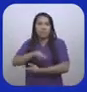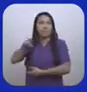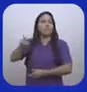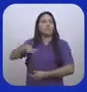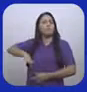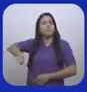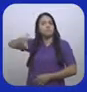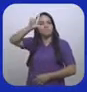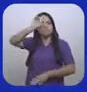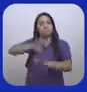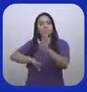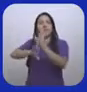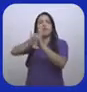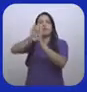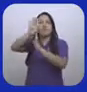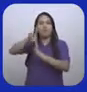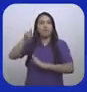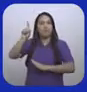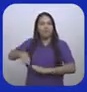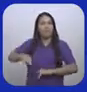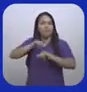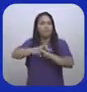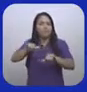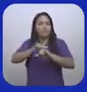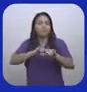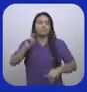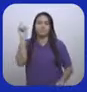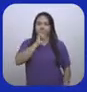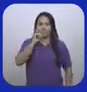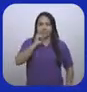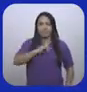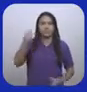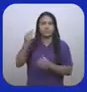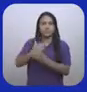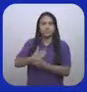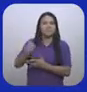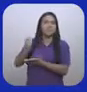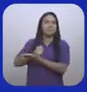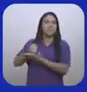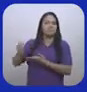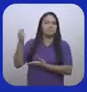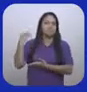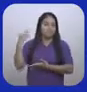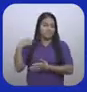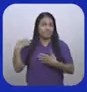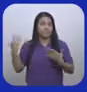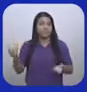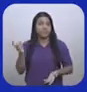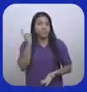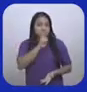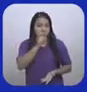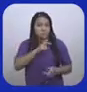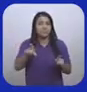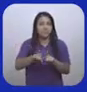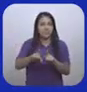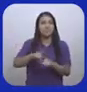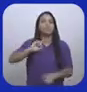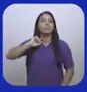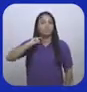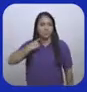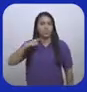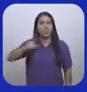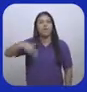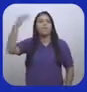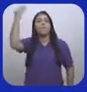que lidera todas as pesquisas a notícias enganosas de um inquérito em que ele não é investigado mais do que mentira isso